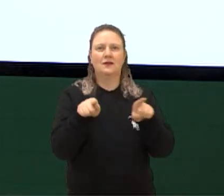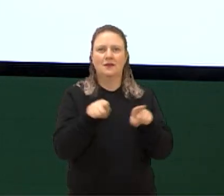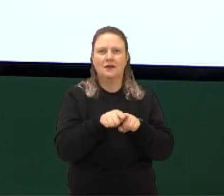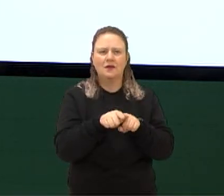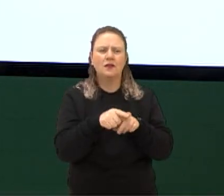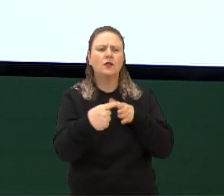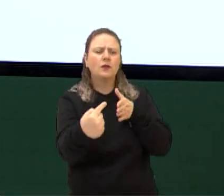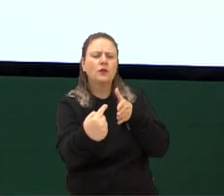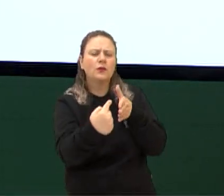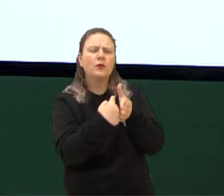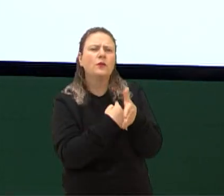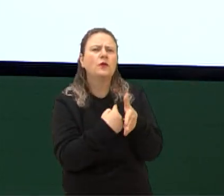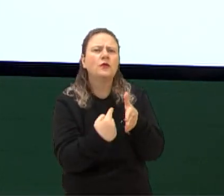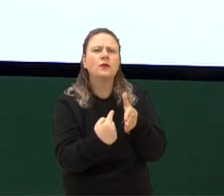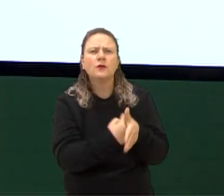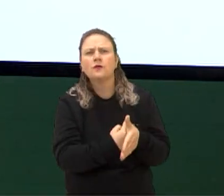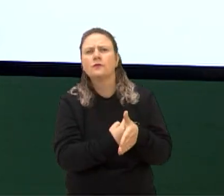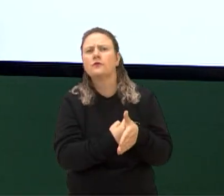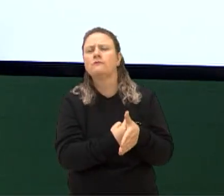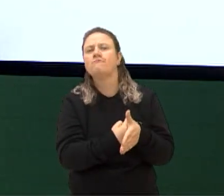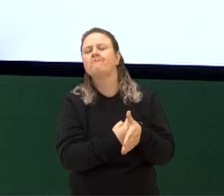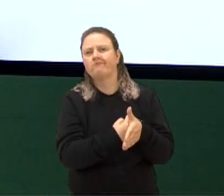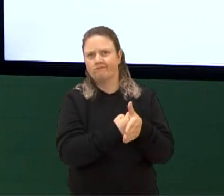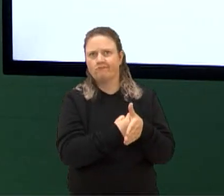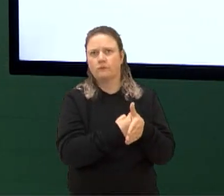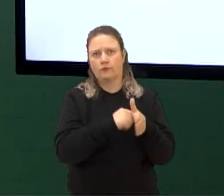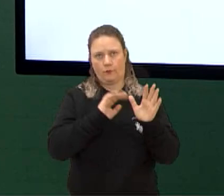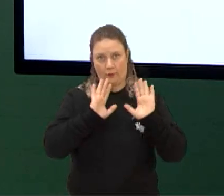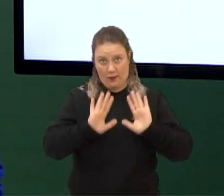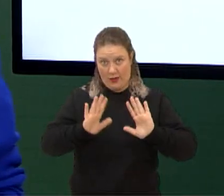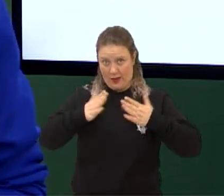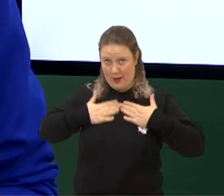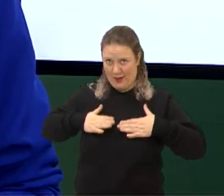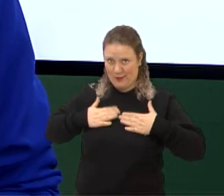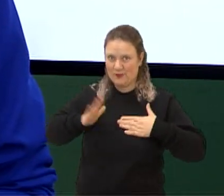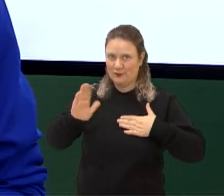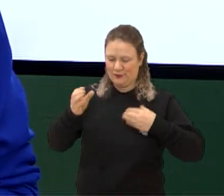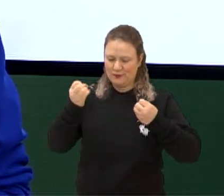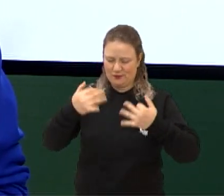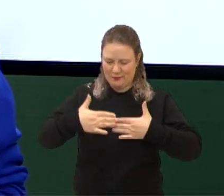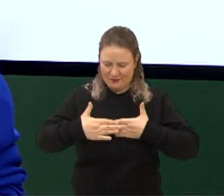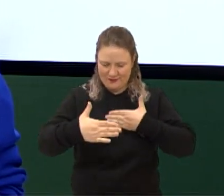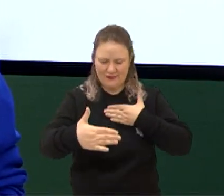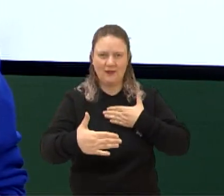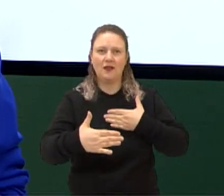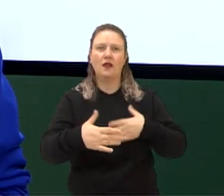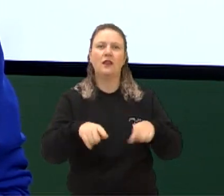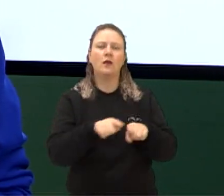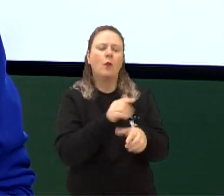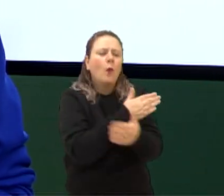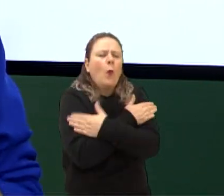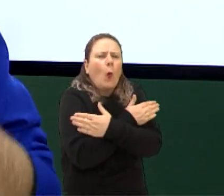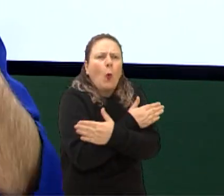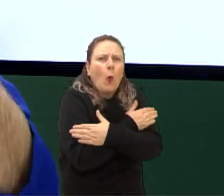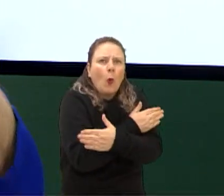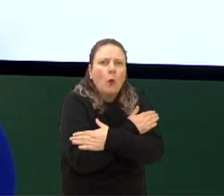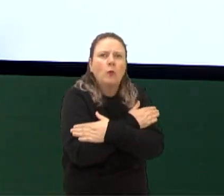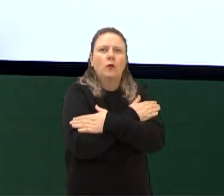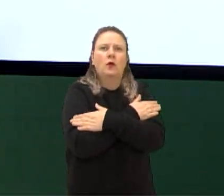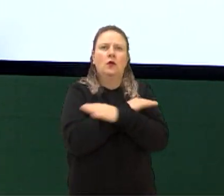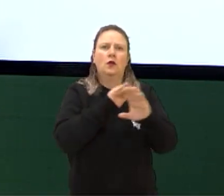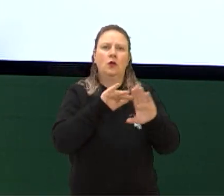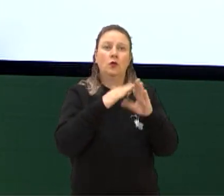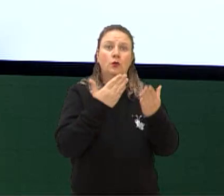uma pergunta que a gente... ok, já vamos chegar nessa questão aí. Um abraço aqui para o pessoal lá da